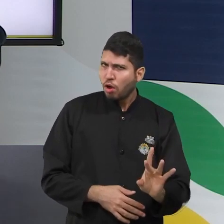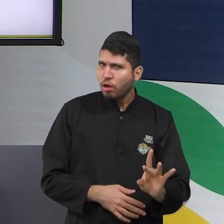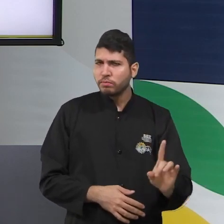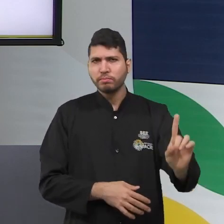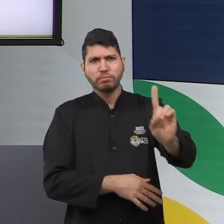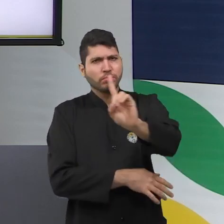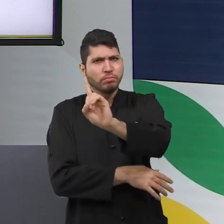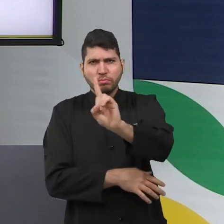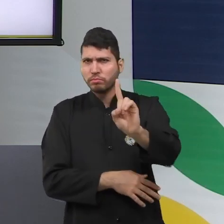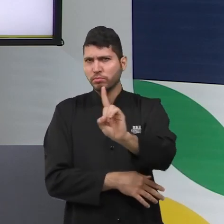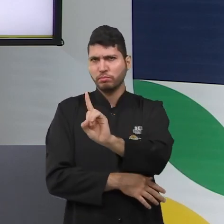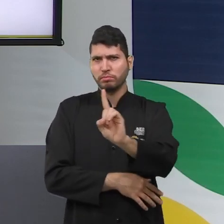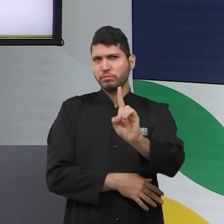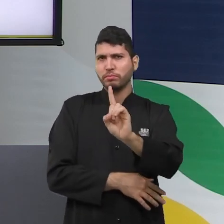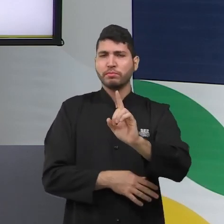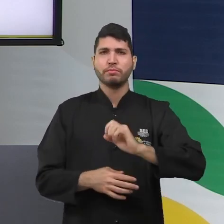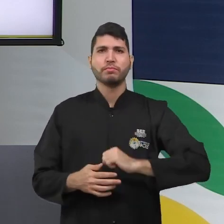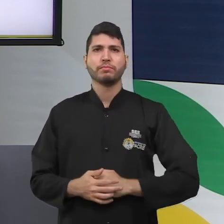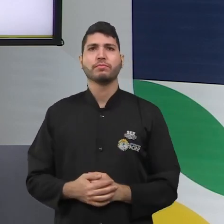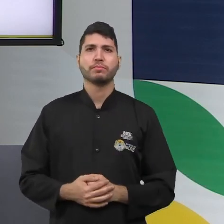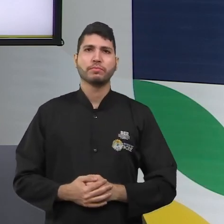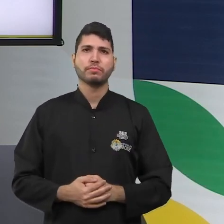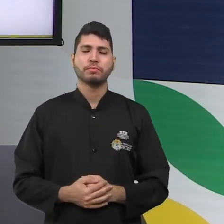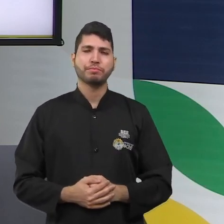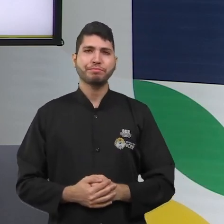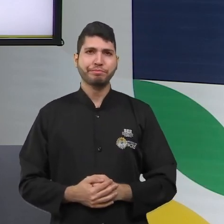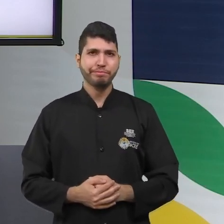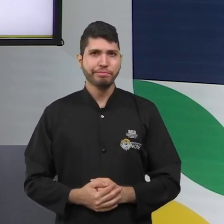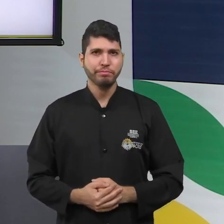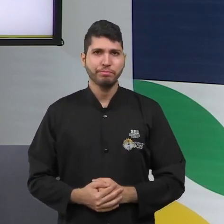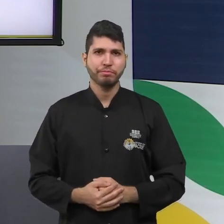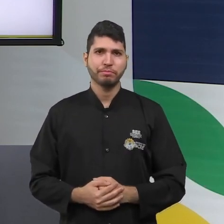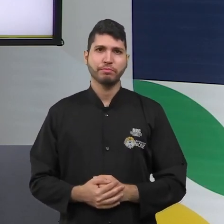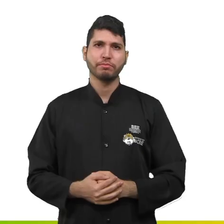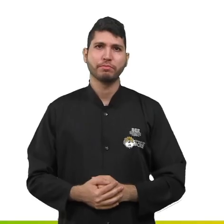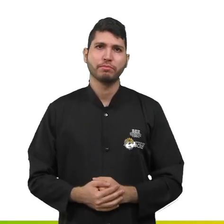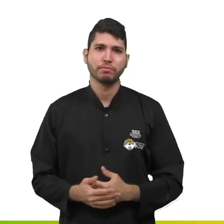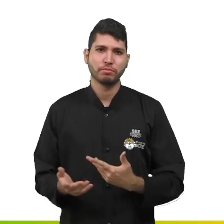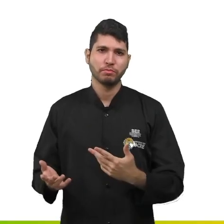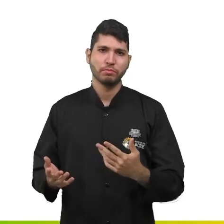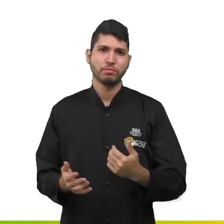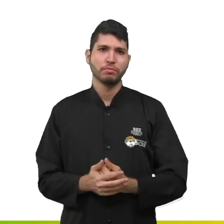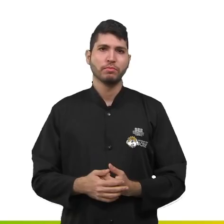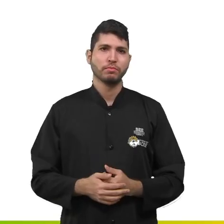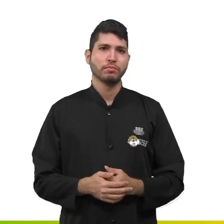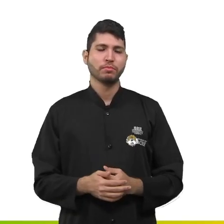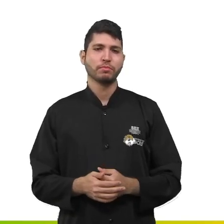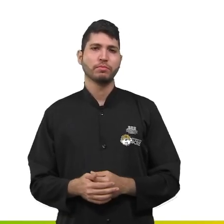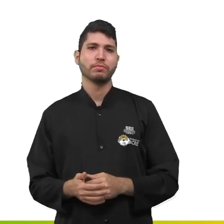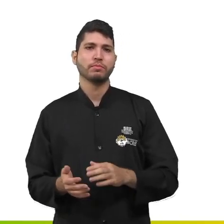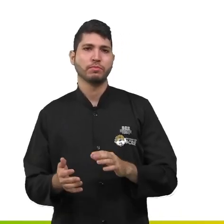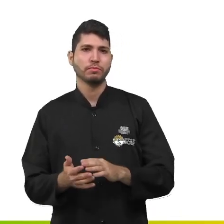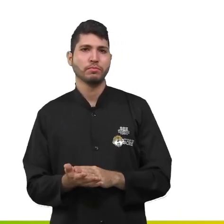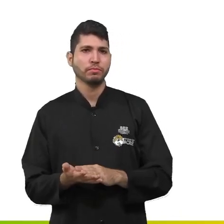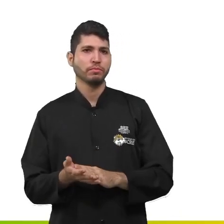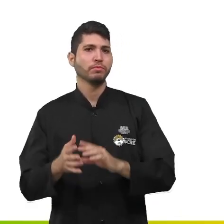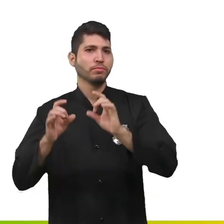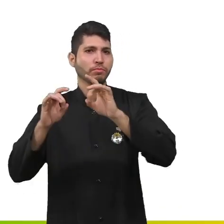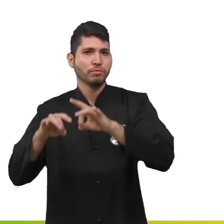dança, teatro, vamos aprender só isso. Não. Aqui, narcotráfico e evasão, porque ele está tentando